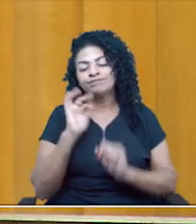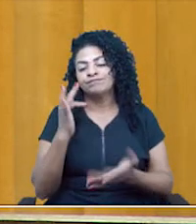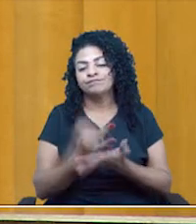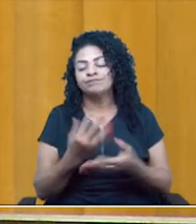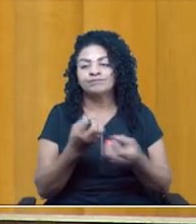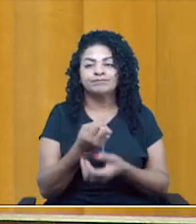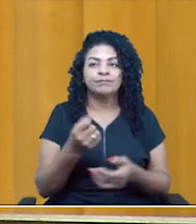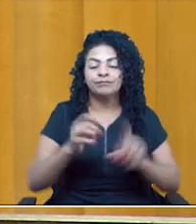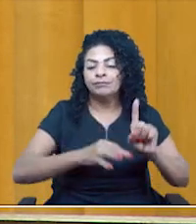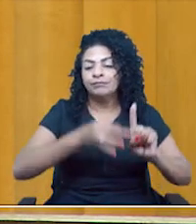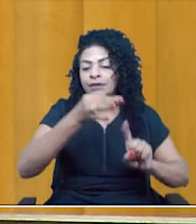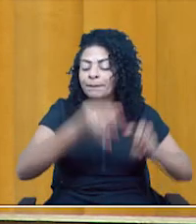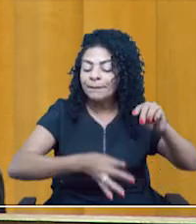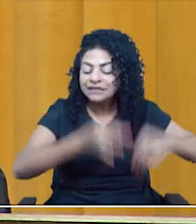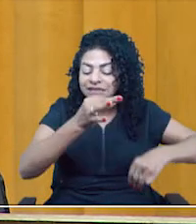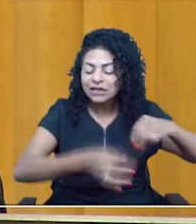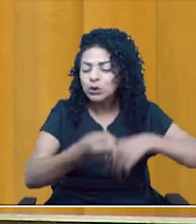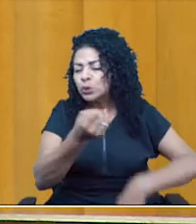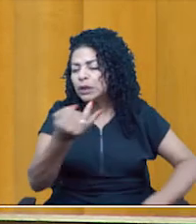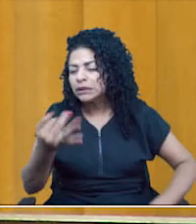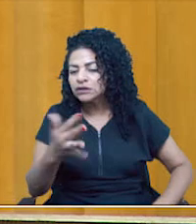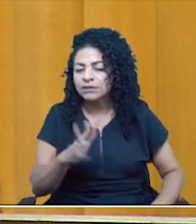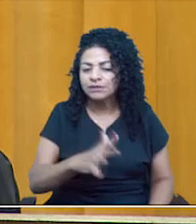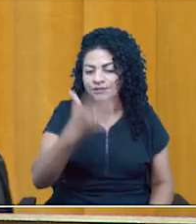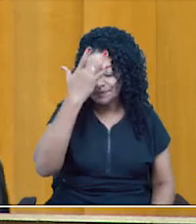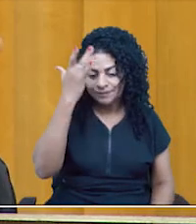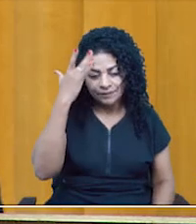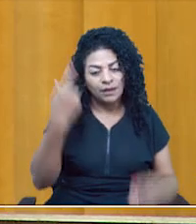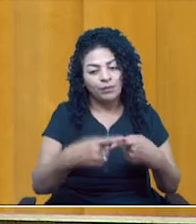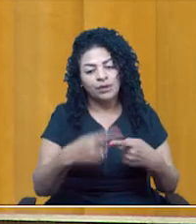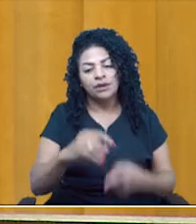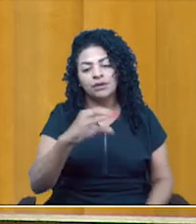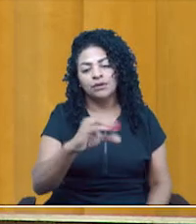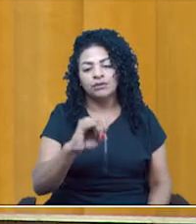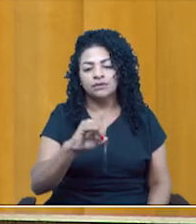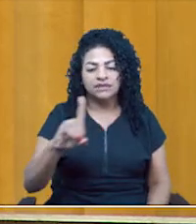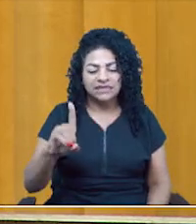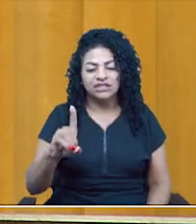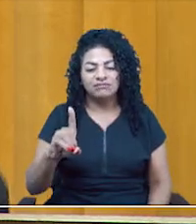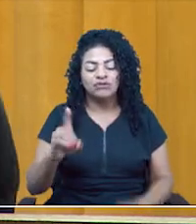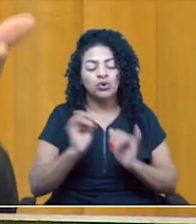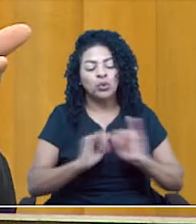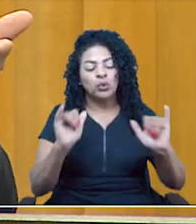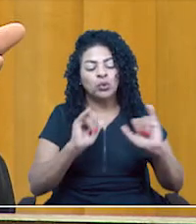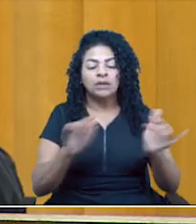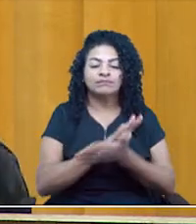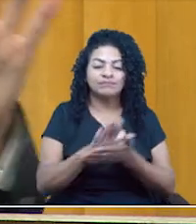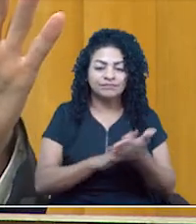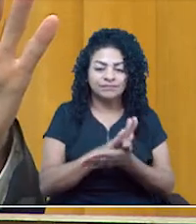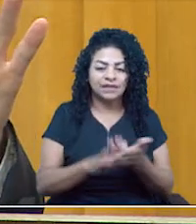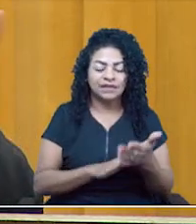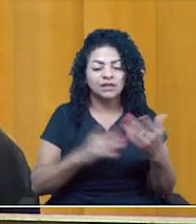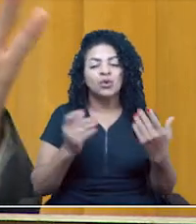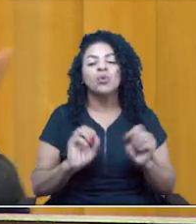com adoecimento mental. Porque o CID não é informado, ele pode não ser informado por razões óbvias. Então os tribunais, e aqui eu alerto aos gestores, não é uma